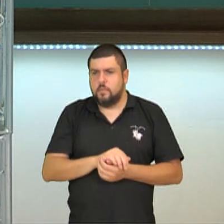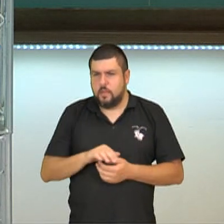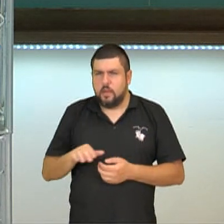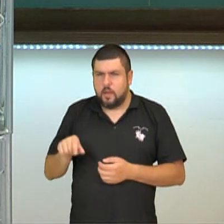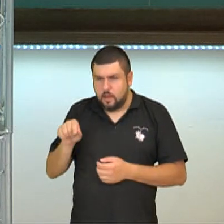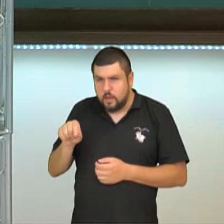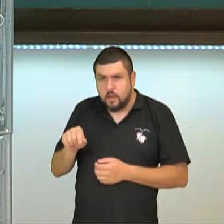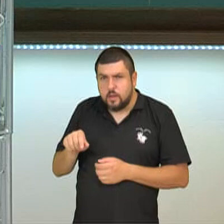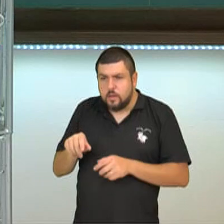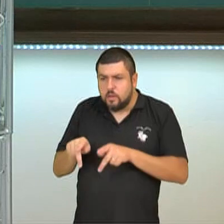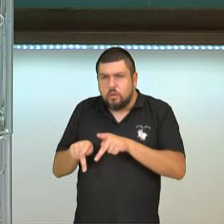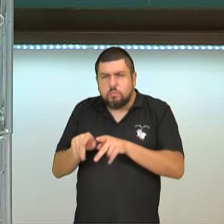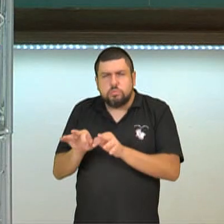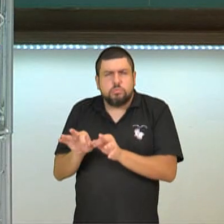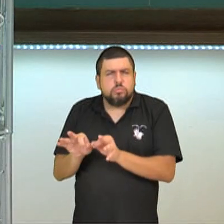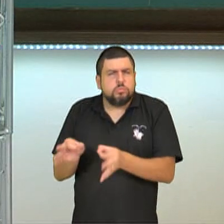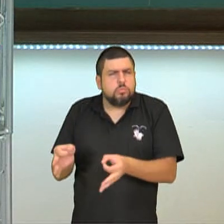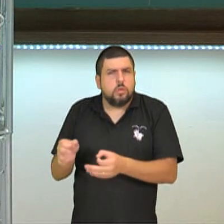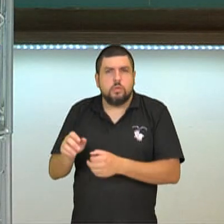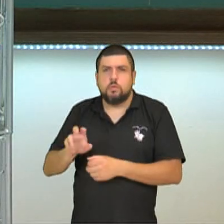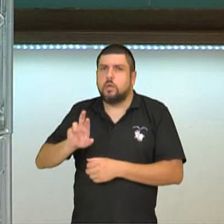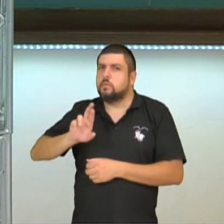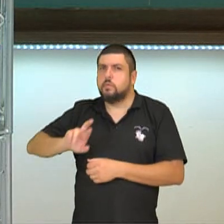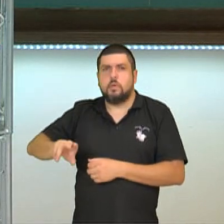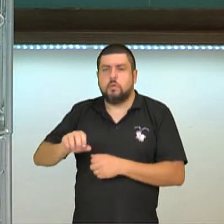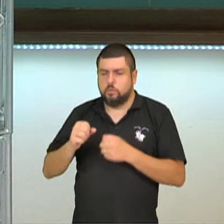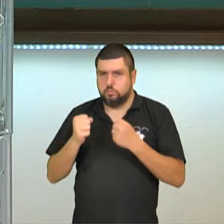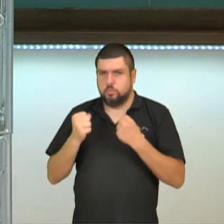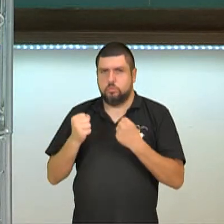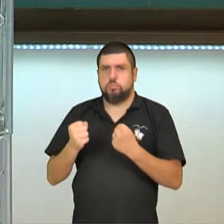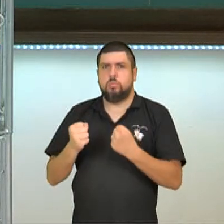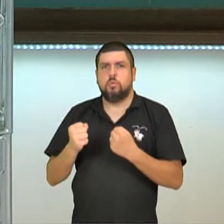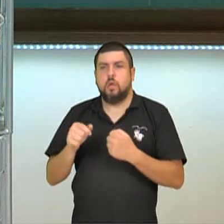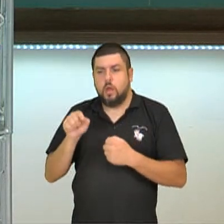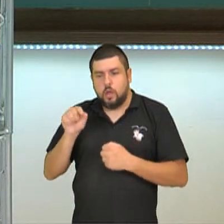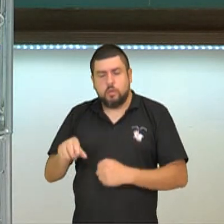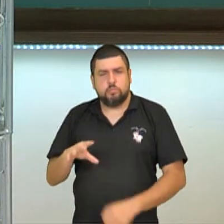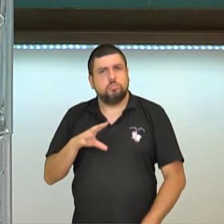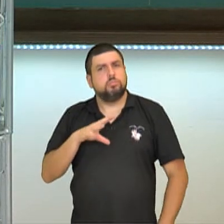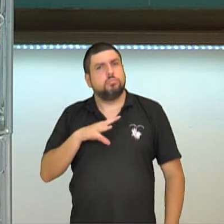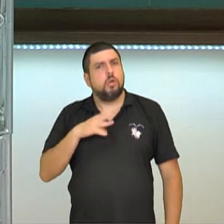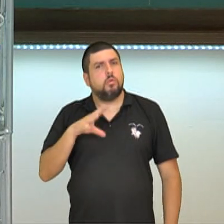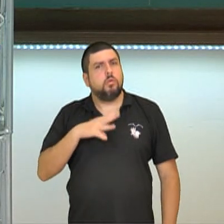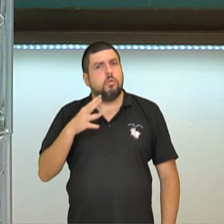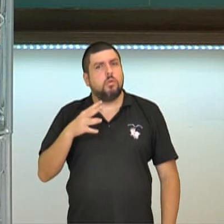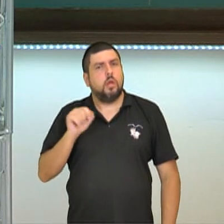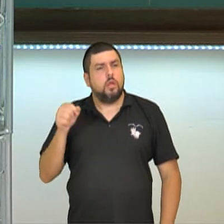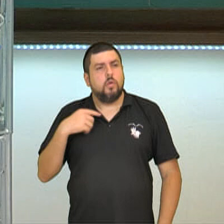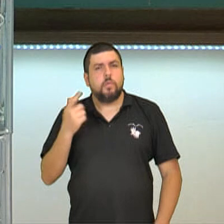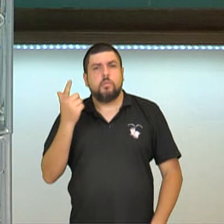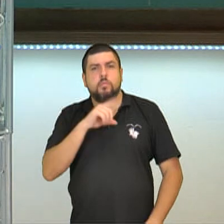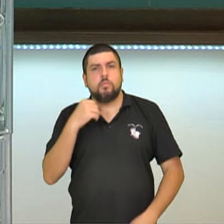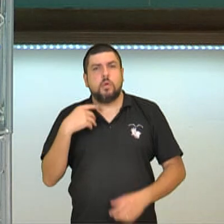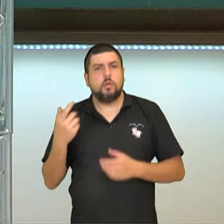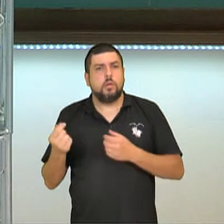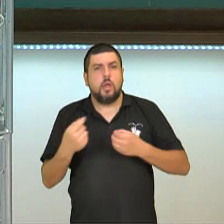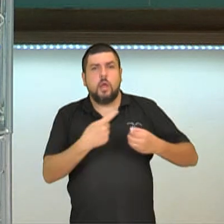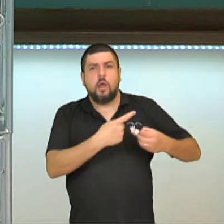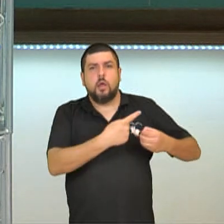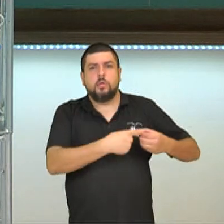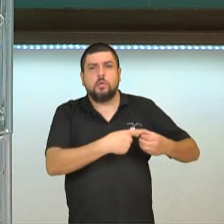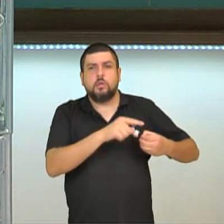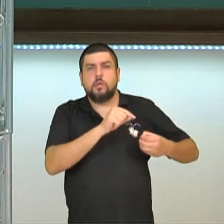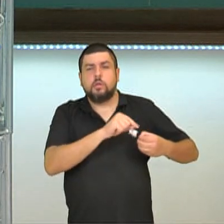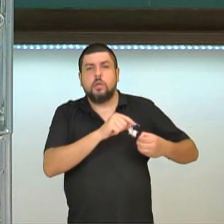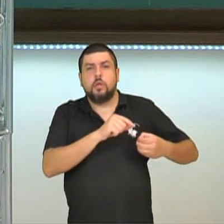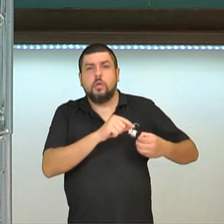pequeno feito, é um grande feito. A Manichaketo, inclusive, bem audaciosa, como diriam os outros. Chegou a invadir uma cidade que estava dominada pelos